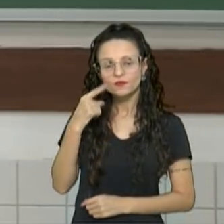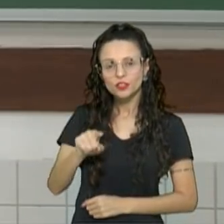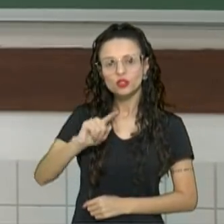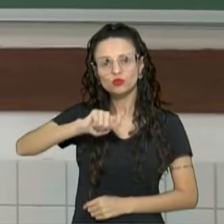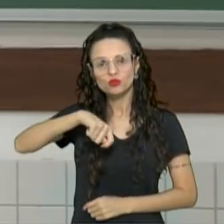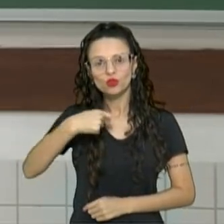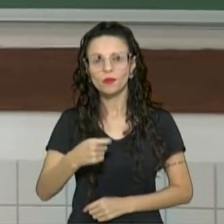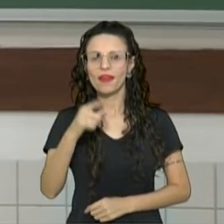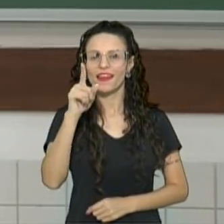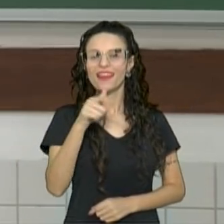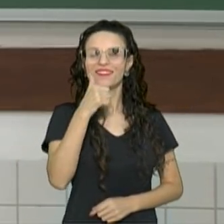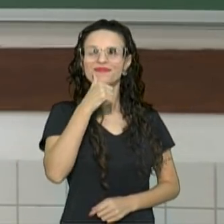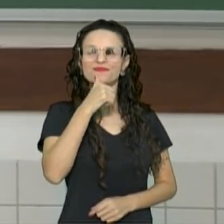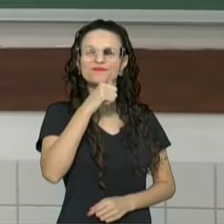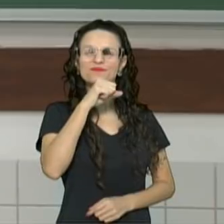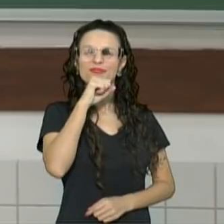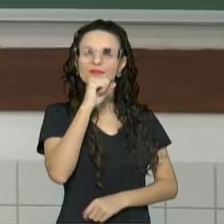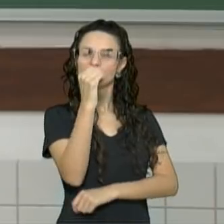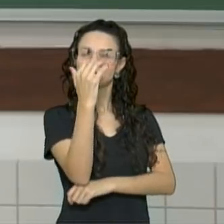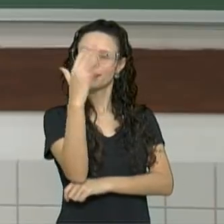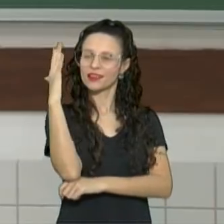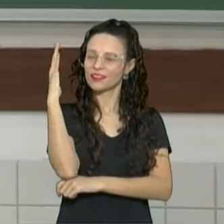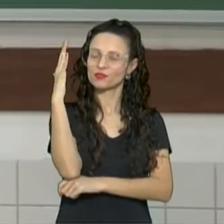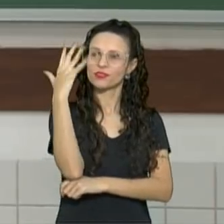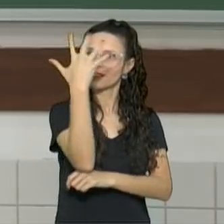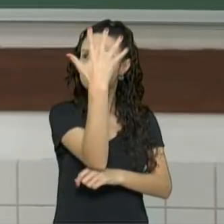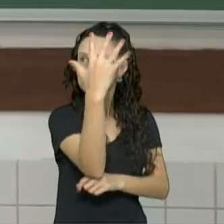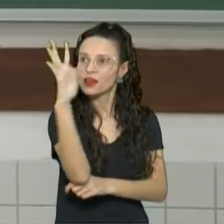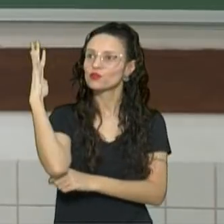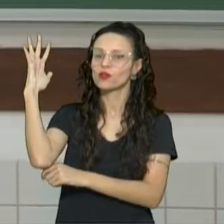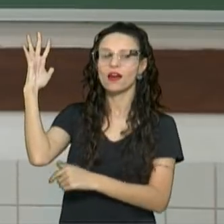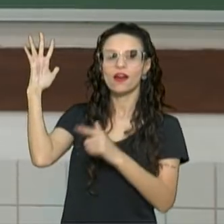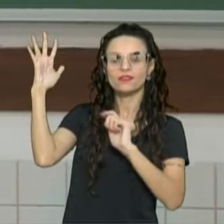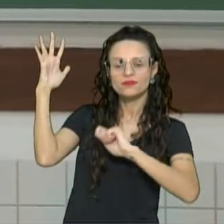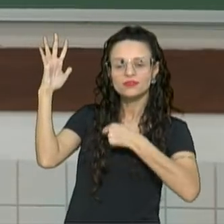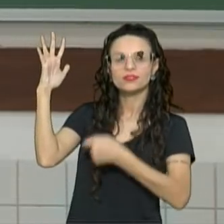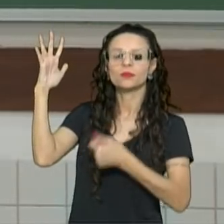a mãe natureza, né? Que chama a natureza de mãe.